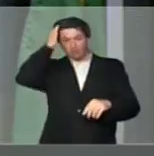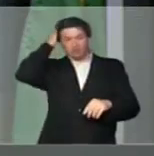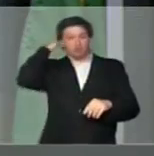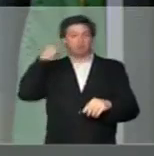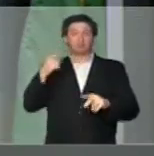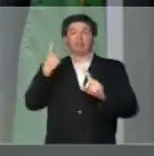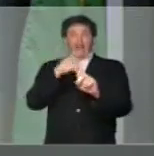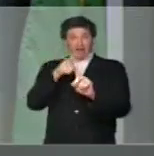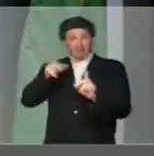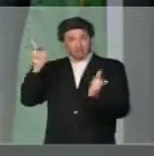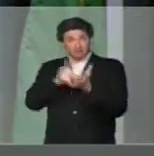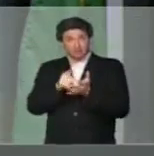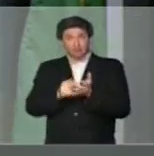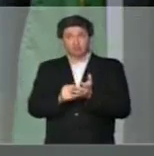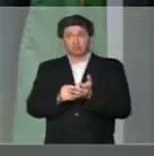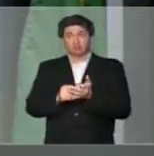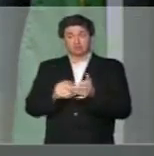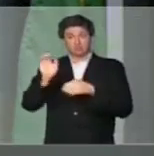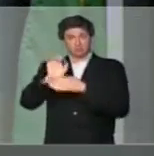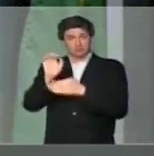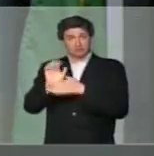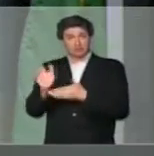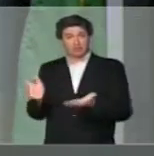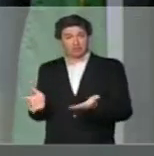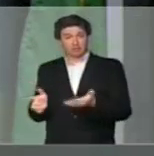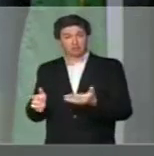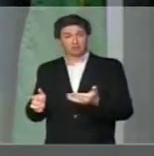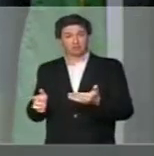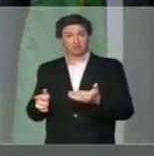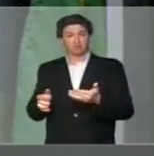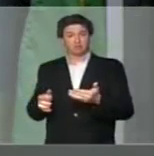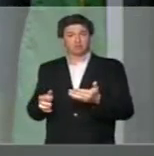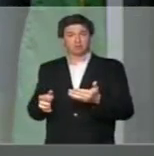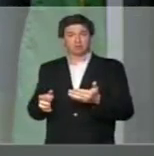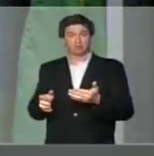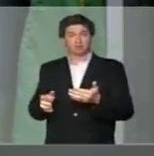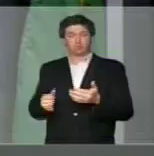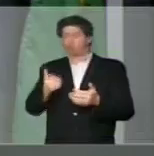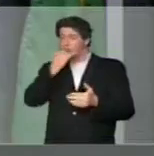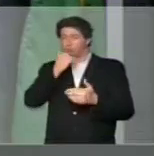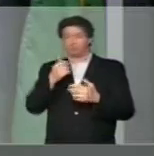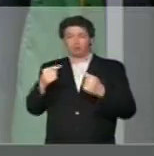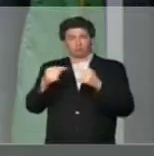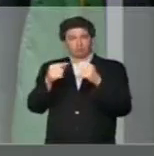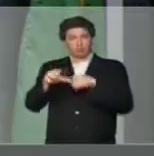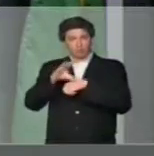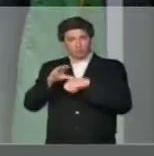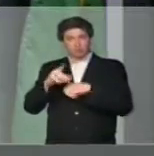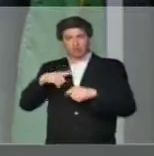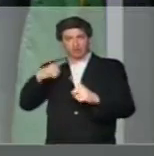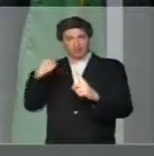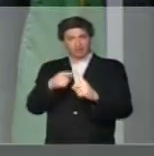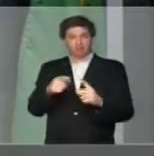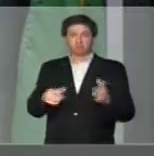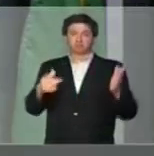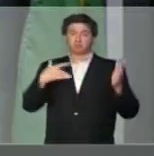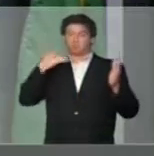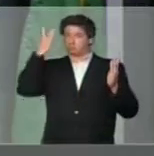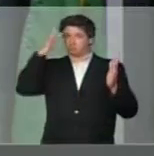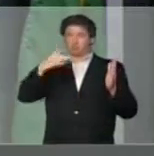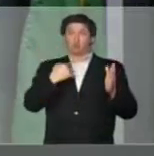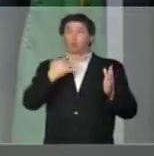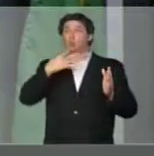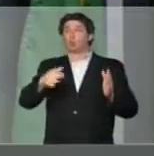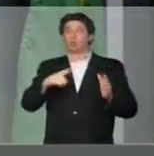ameaçou em algum ponto o Estado constitucional do direito ou não? Não tenho conhecimento jurídico